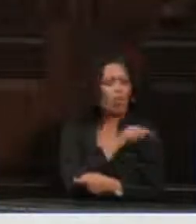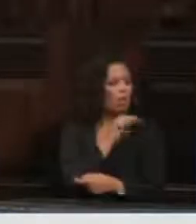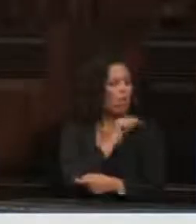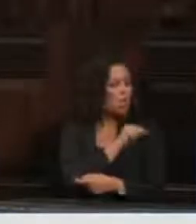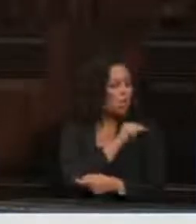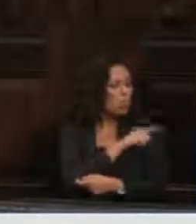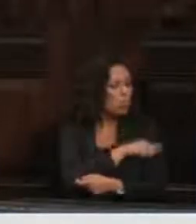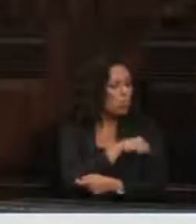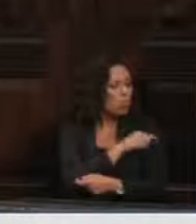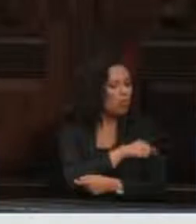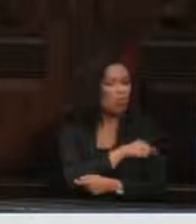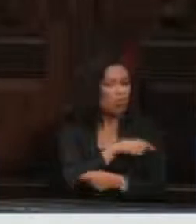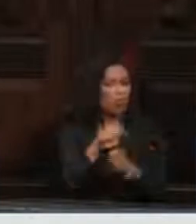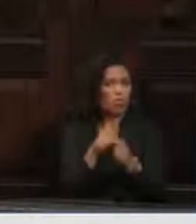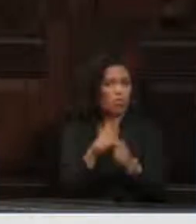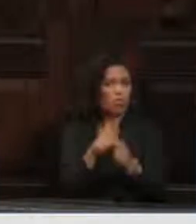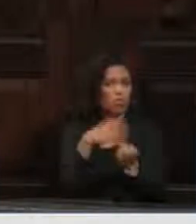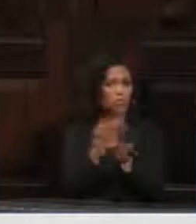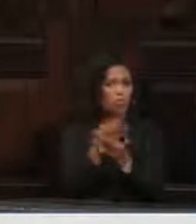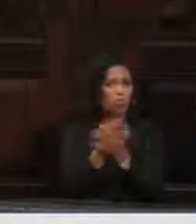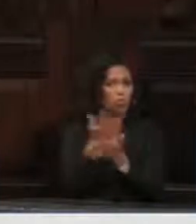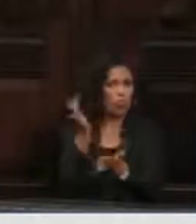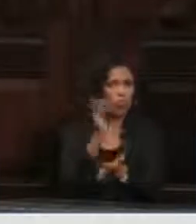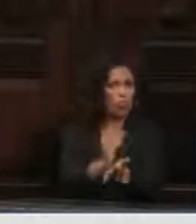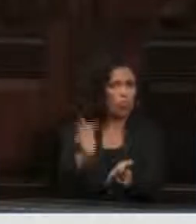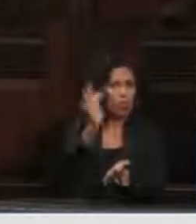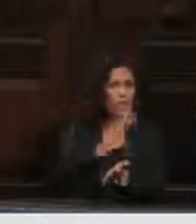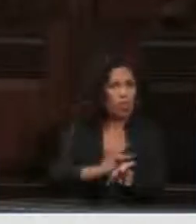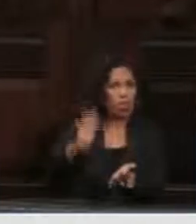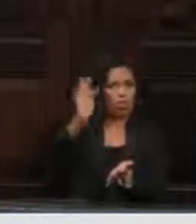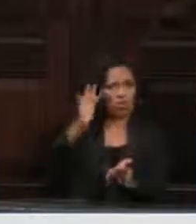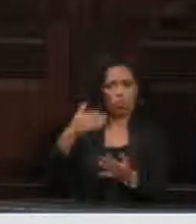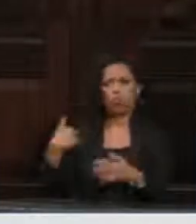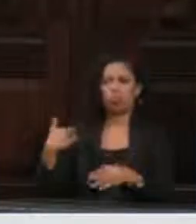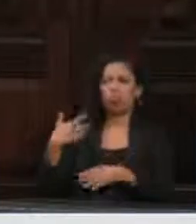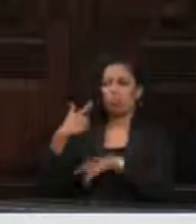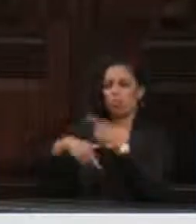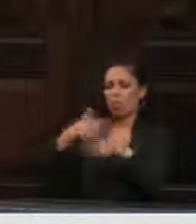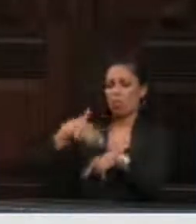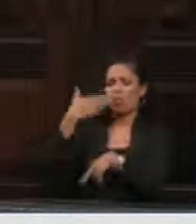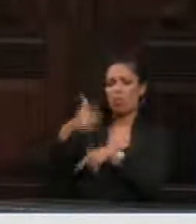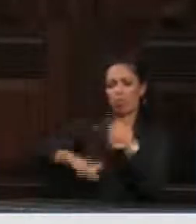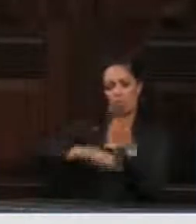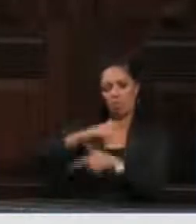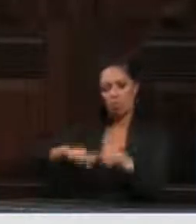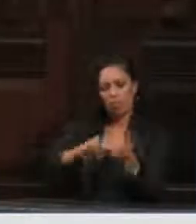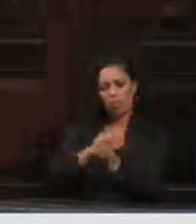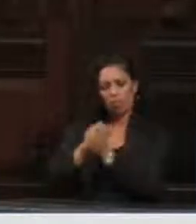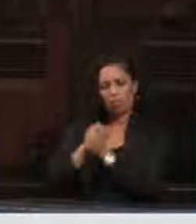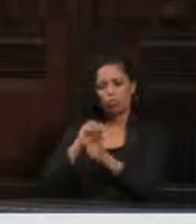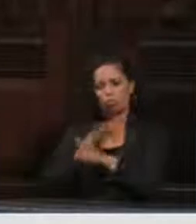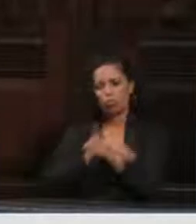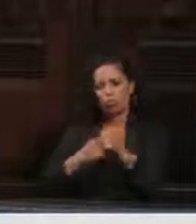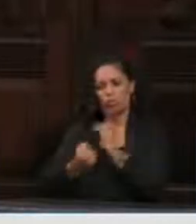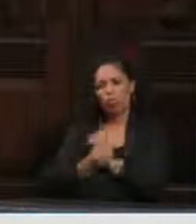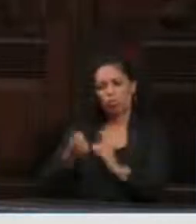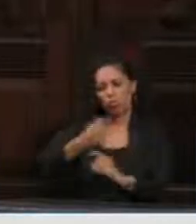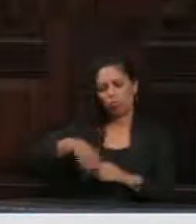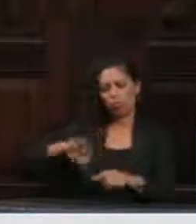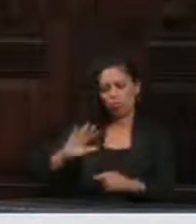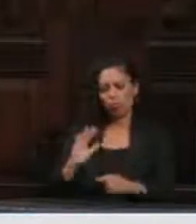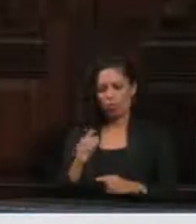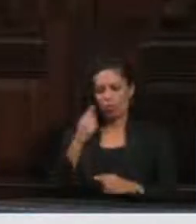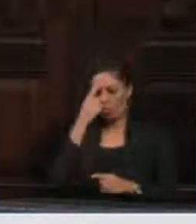uma faculdade, que traz o seu serviço para a população e que, de modo algum, pode ser confundido